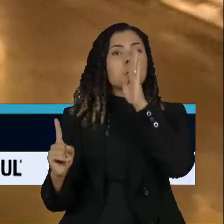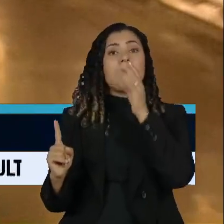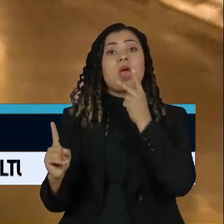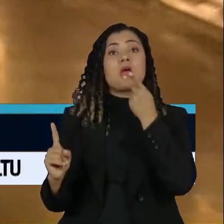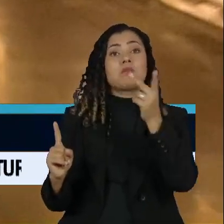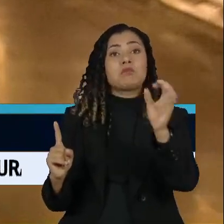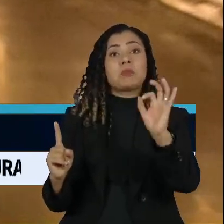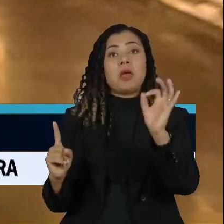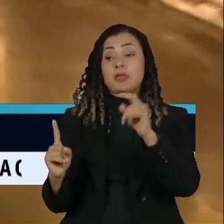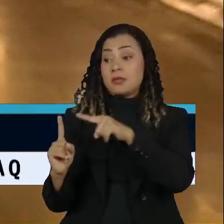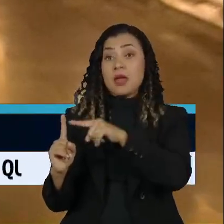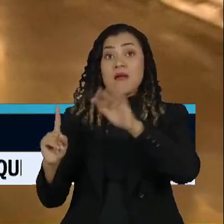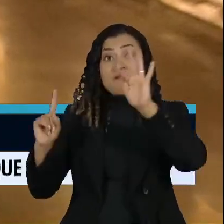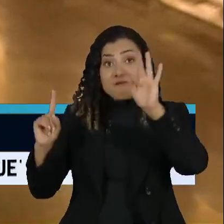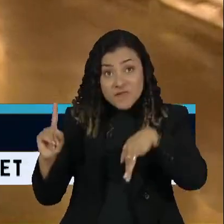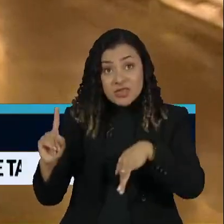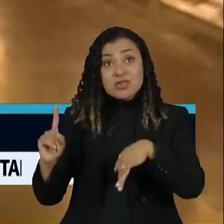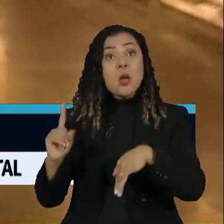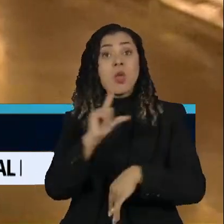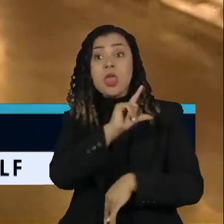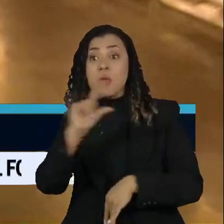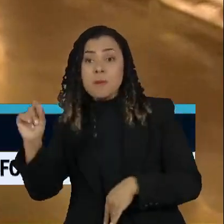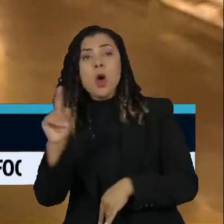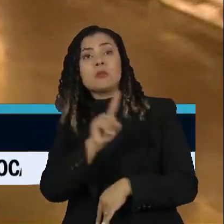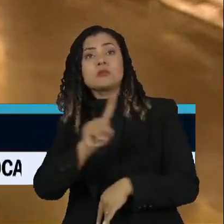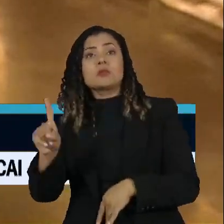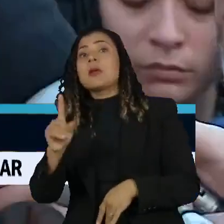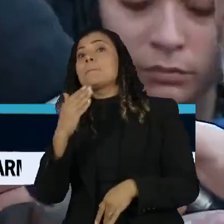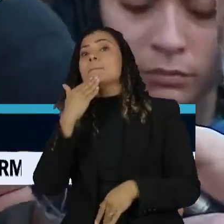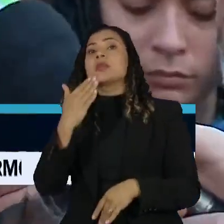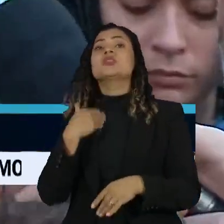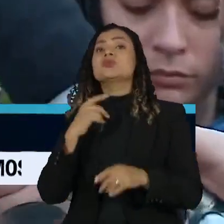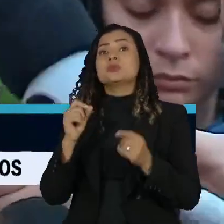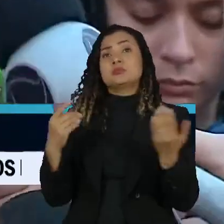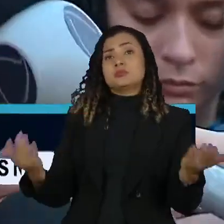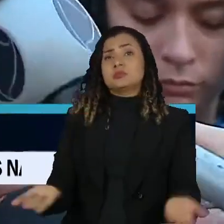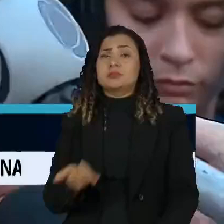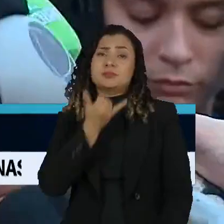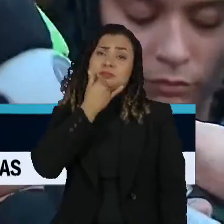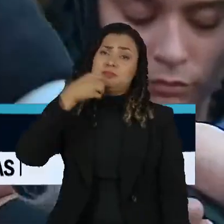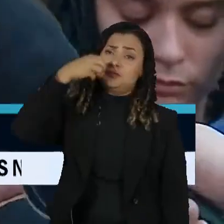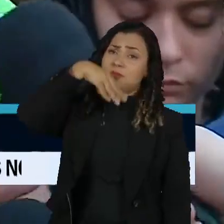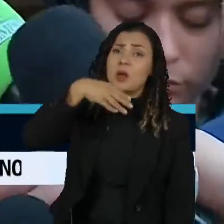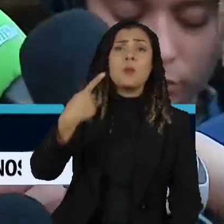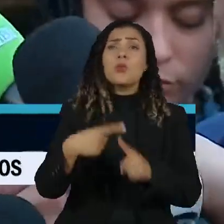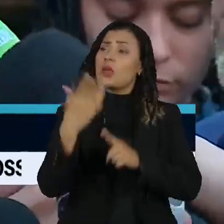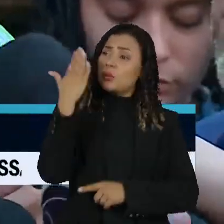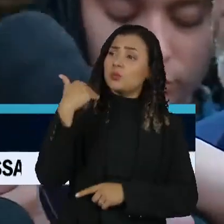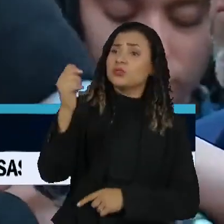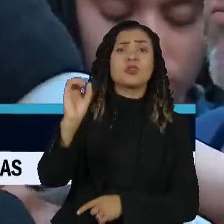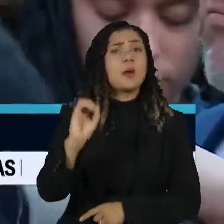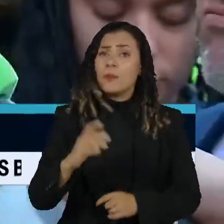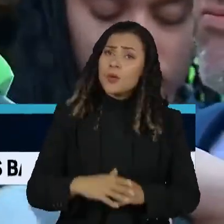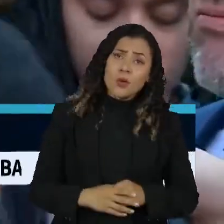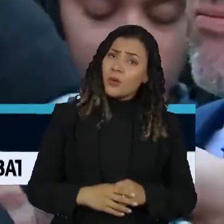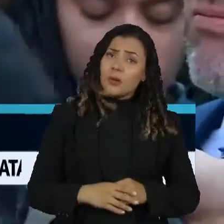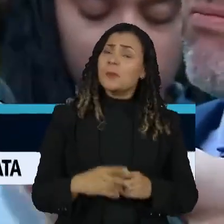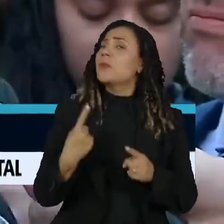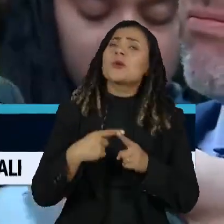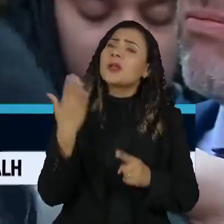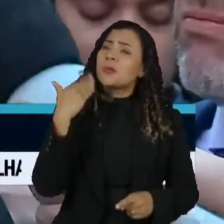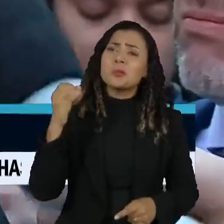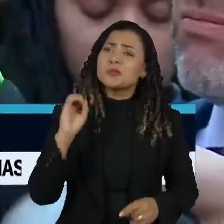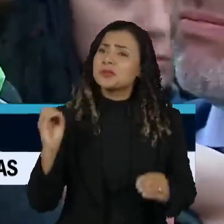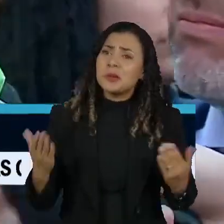saída decidiu falar sobre o pedido de indiciamento. É um absurdo. Por que não me convocou? Tem maioria na comissão. Por